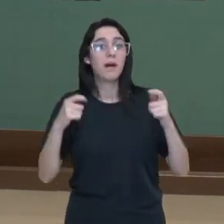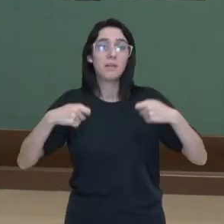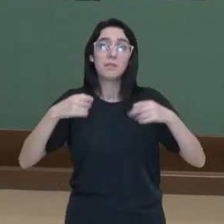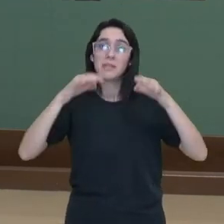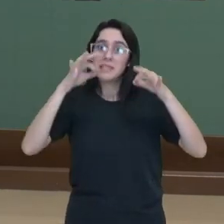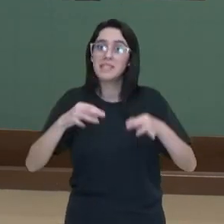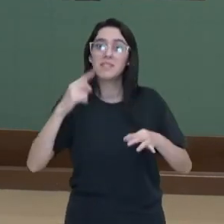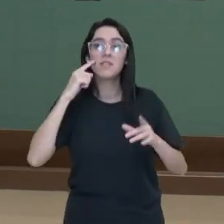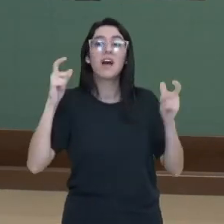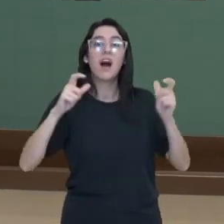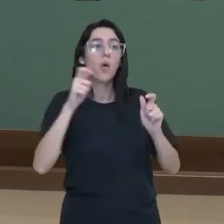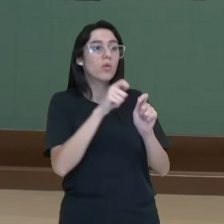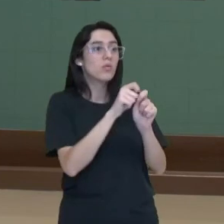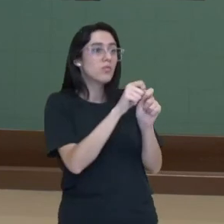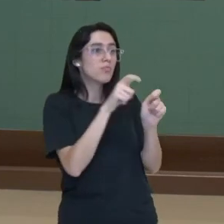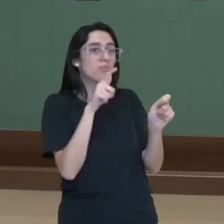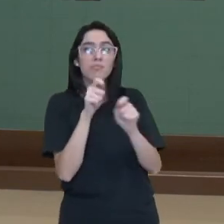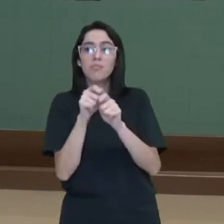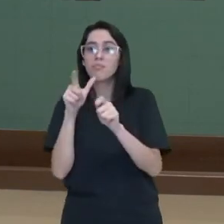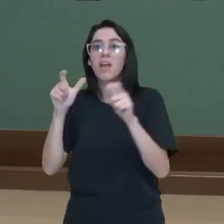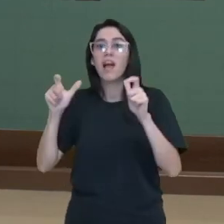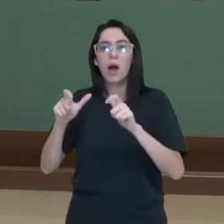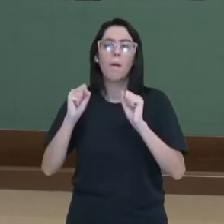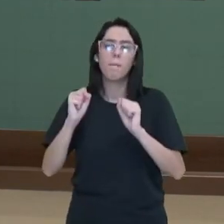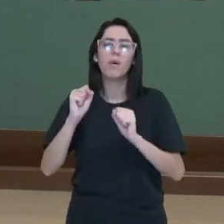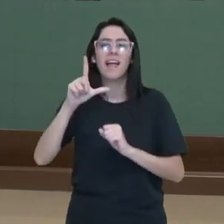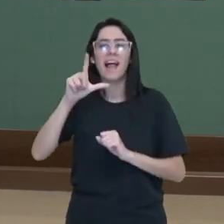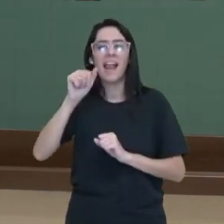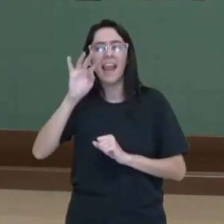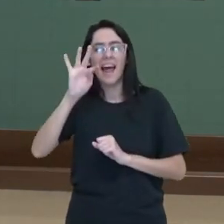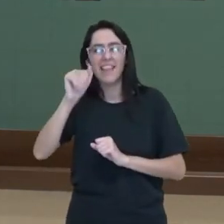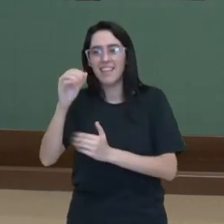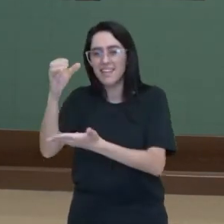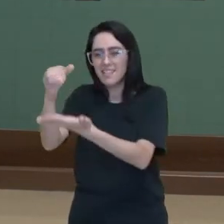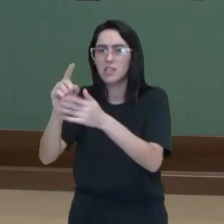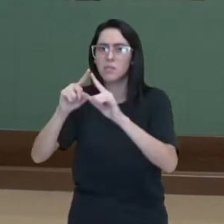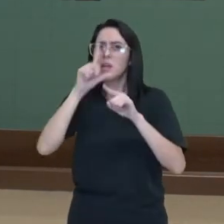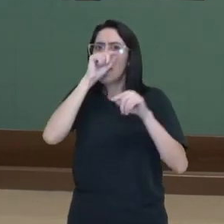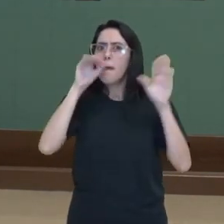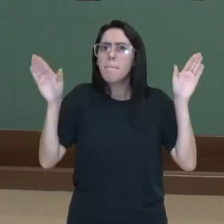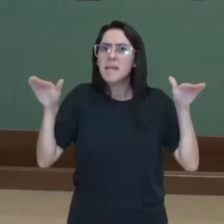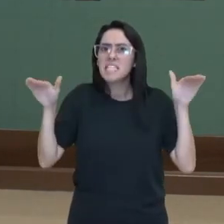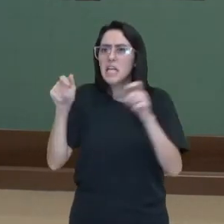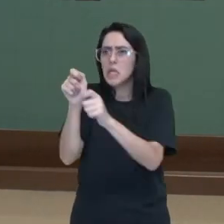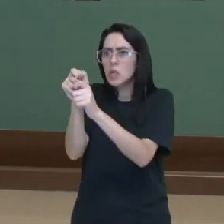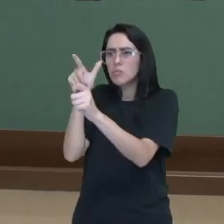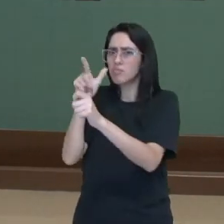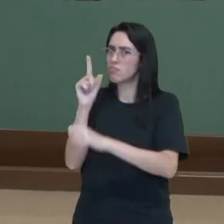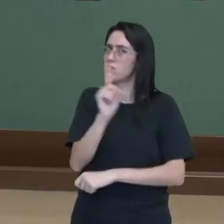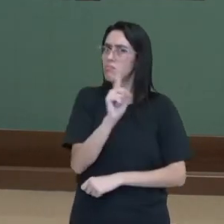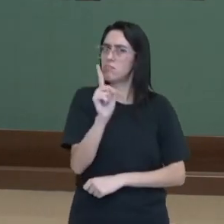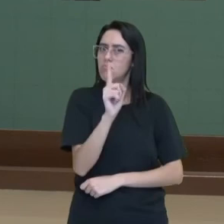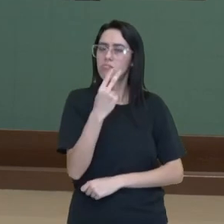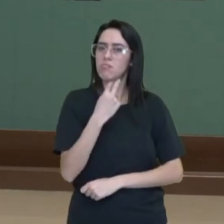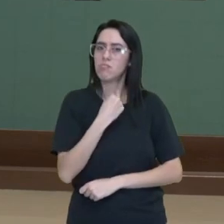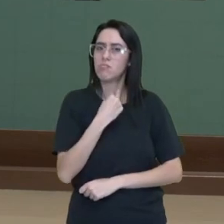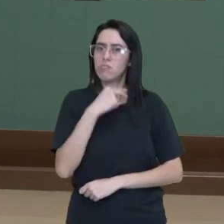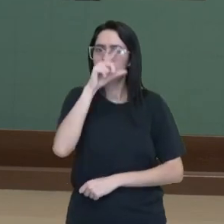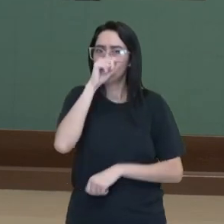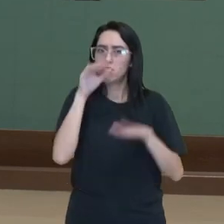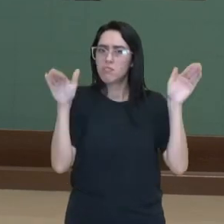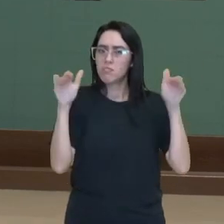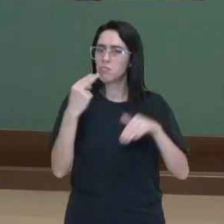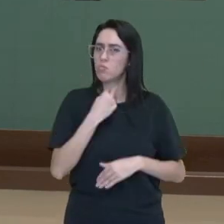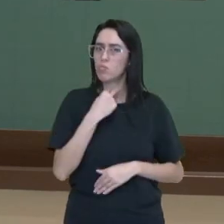o alvo, né? Vale latinha, né? Mas não passarinho, por favor, né? Não vão me usar atiradeira